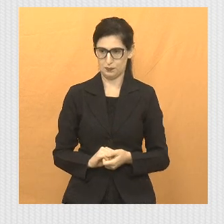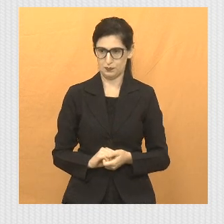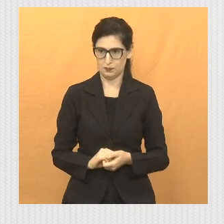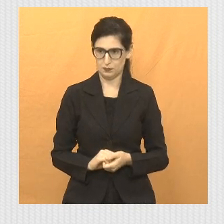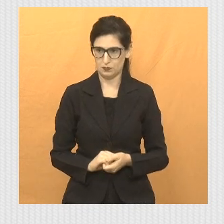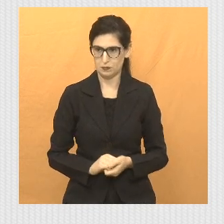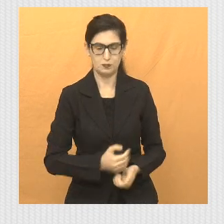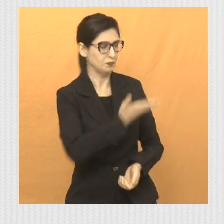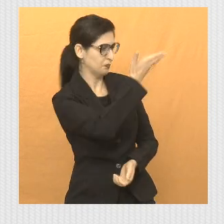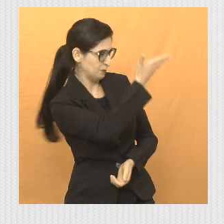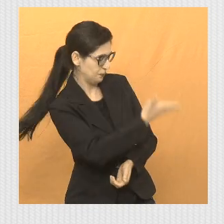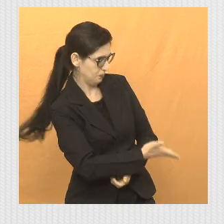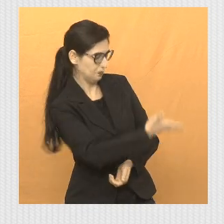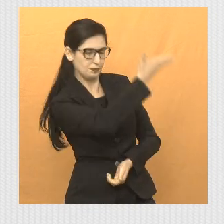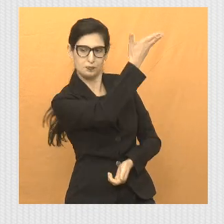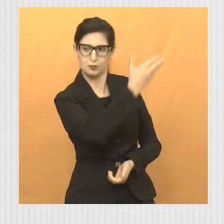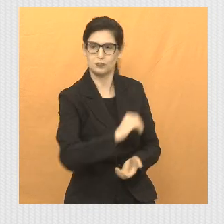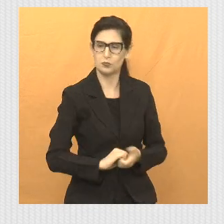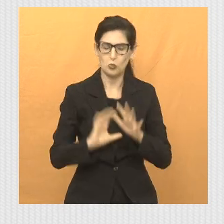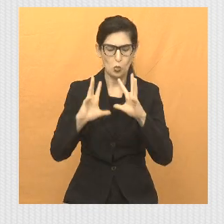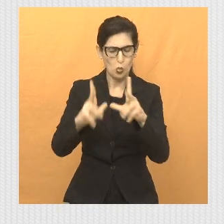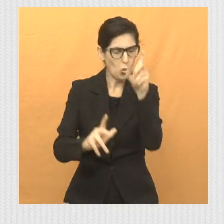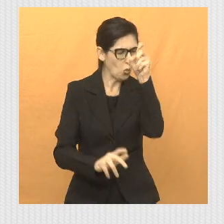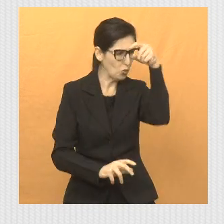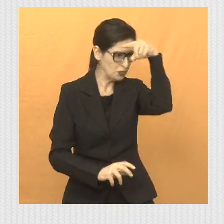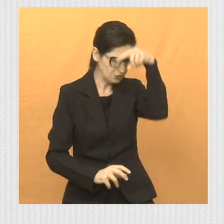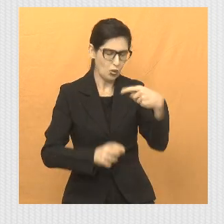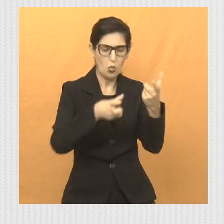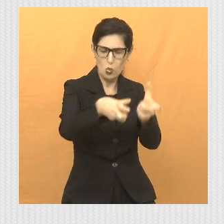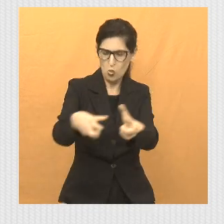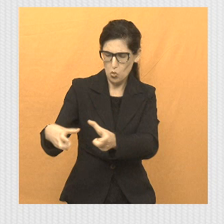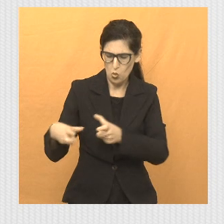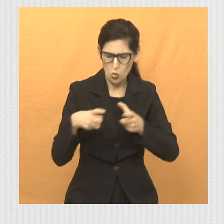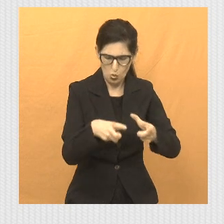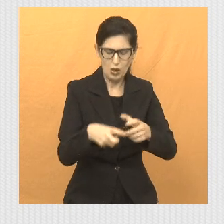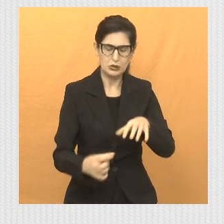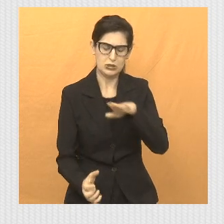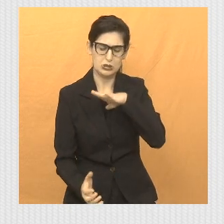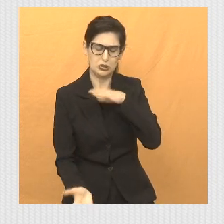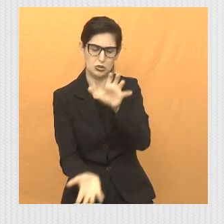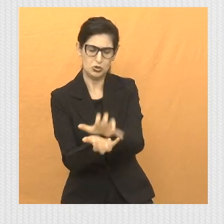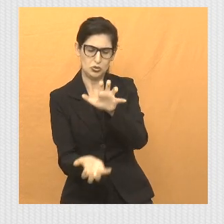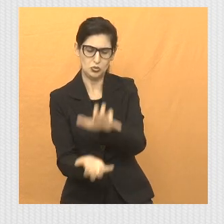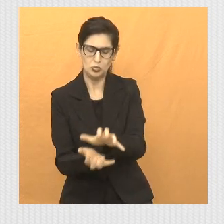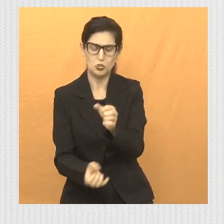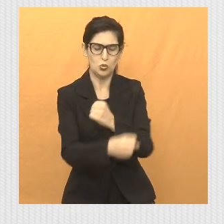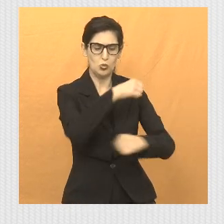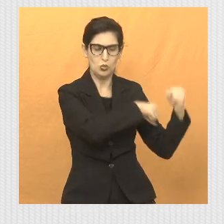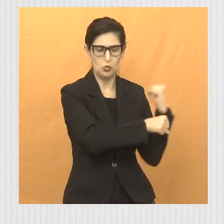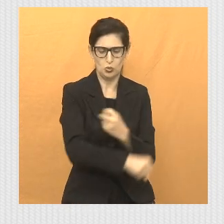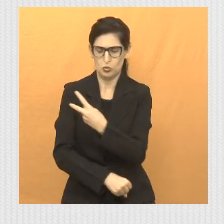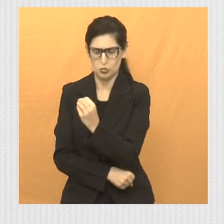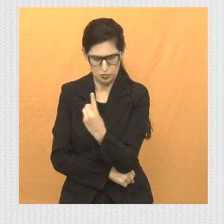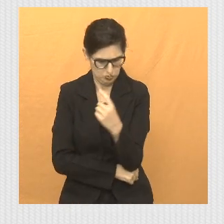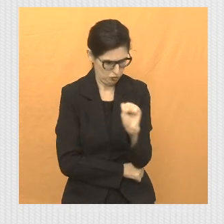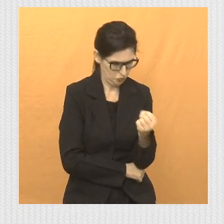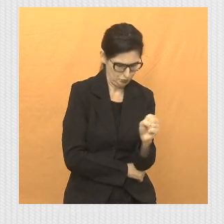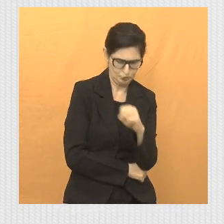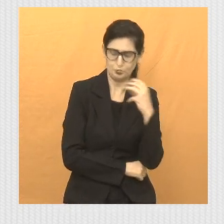Avaliando os leitos hospitalares que dispomos no município de Jacareí. Em 2018,